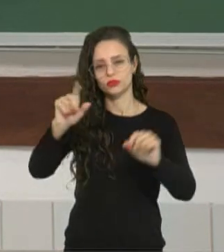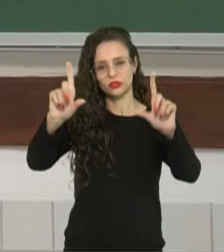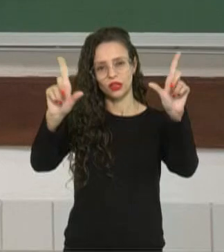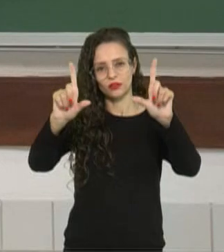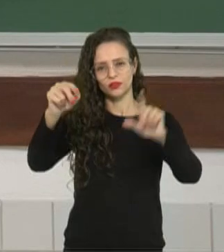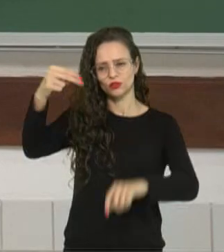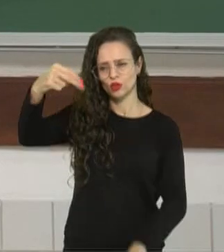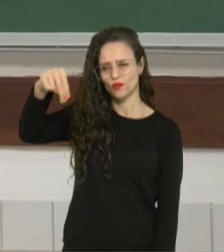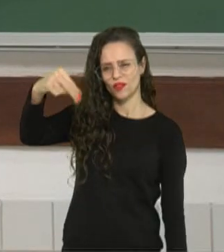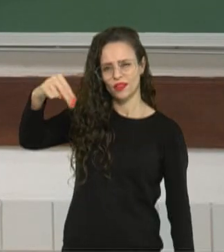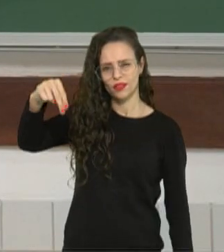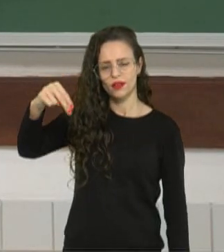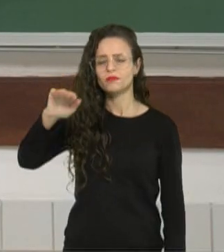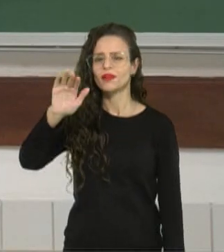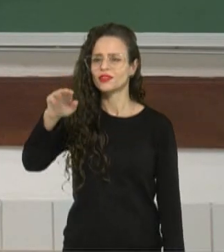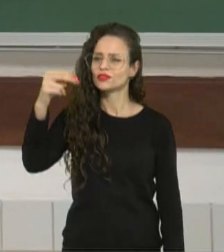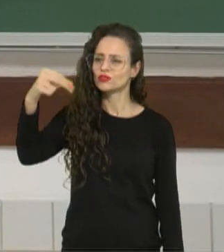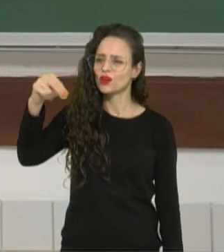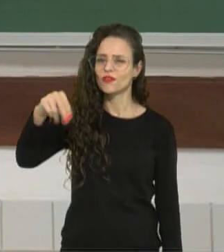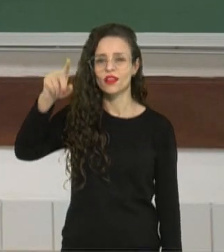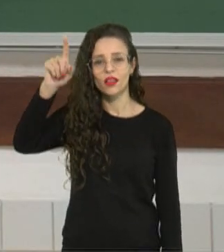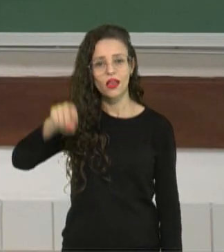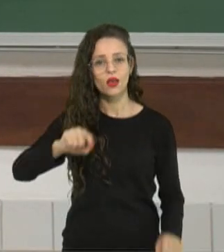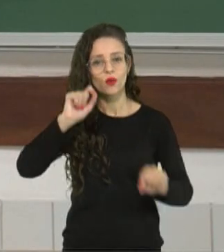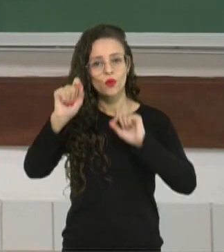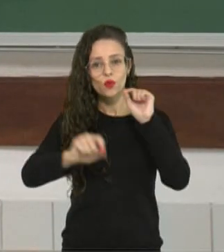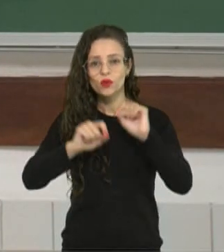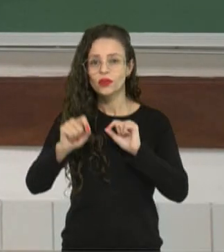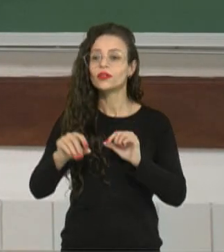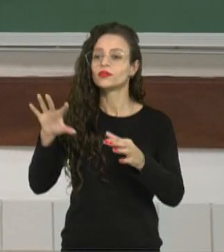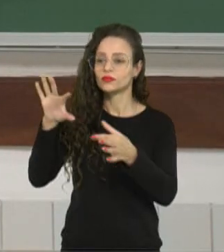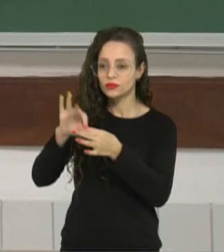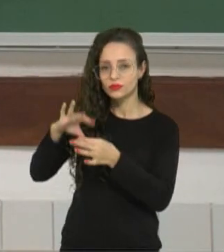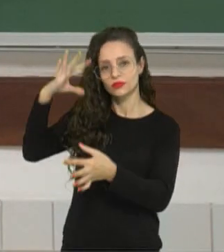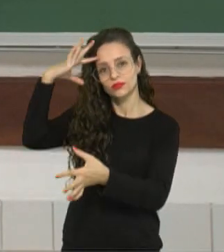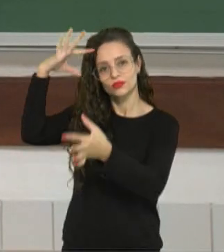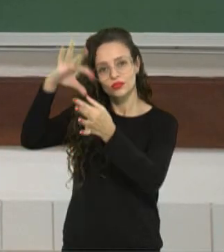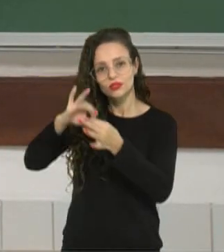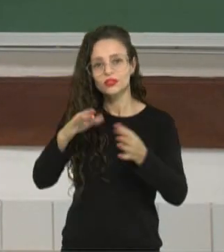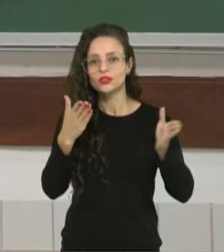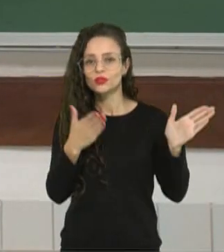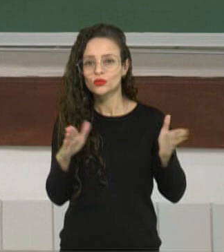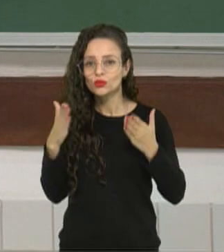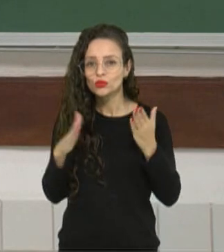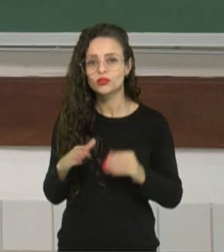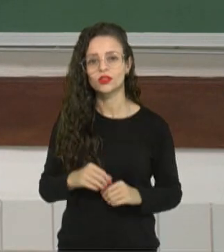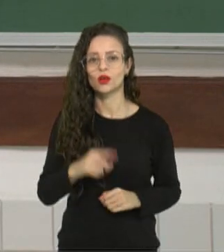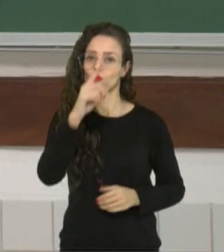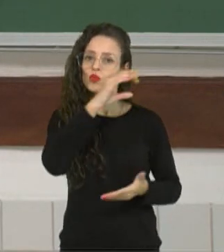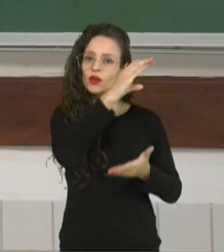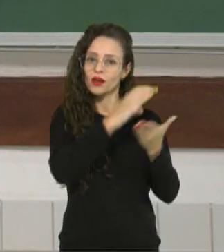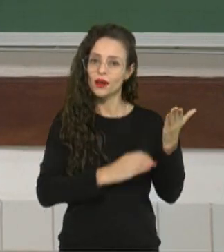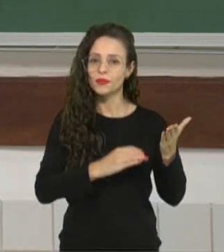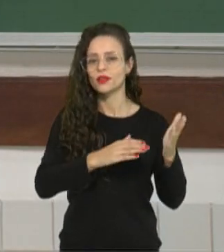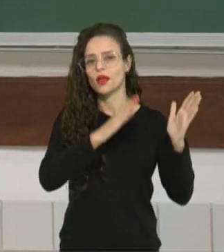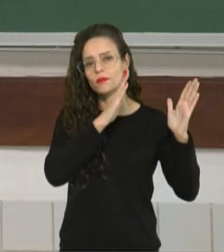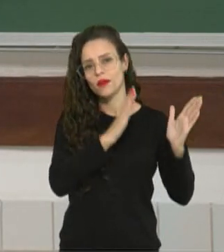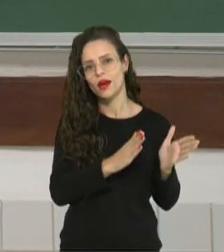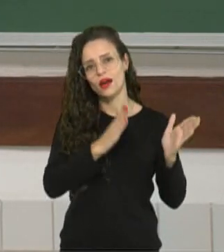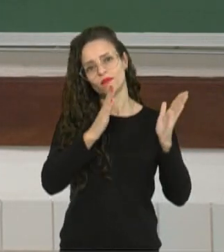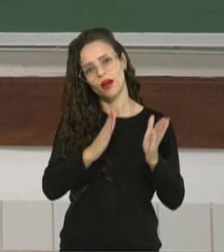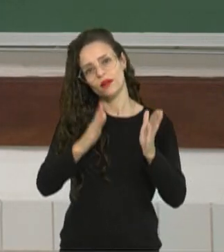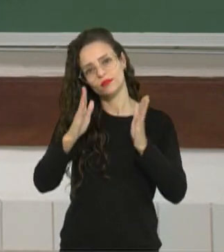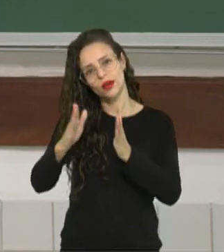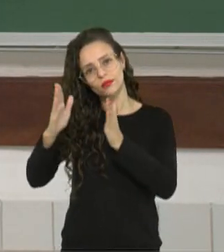A gente pensa na novela, mas a novela ela é produzida a partir de uma lógica industrial. Um capítulo depois do outro tem toda